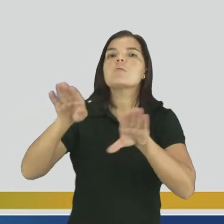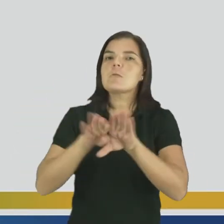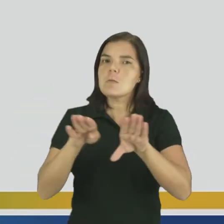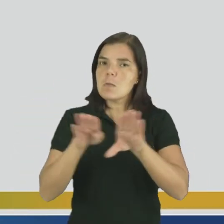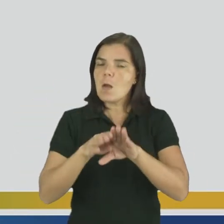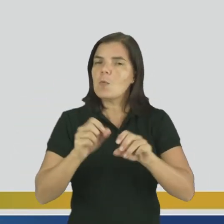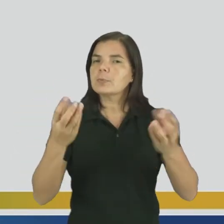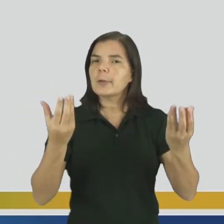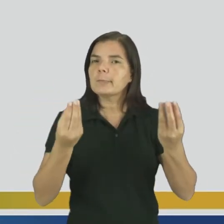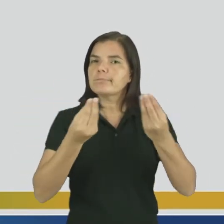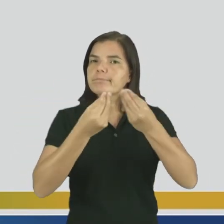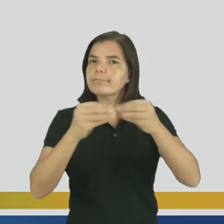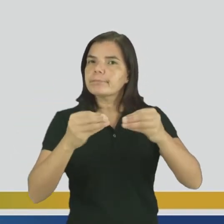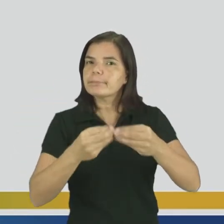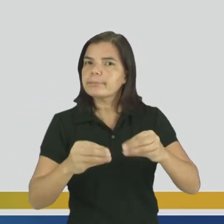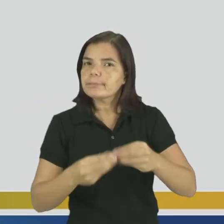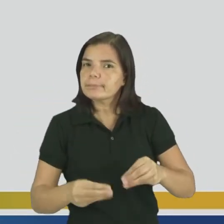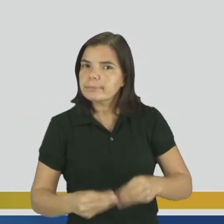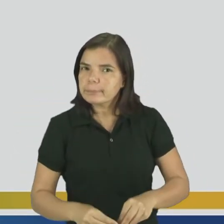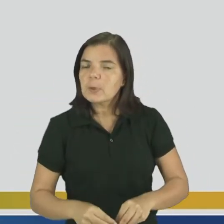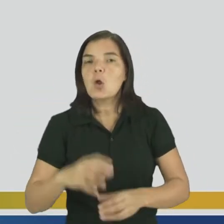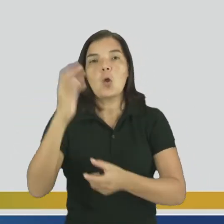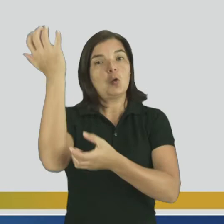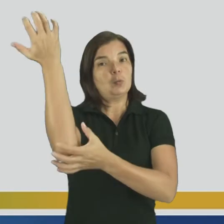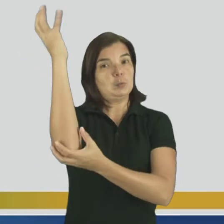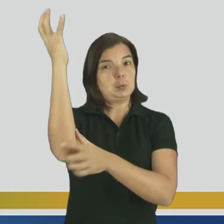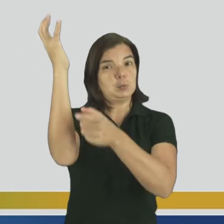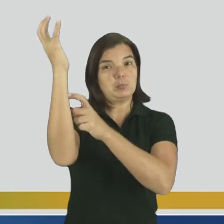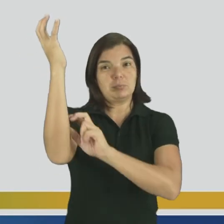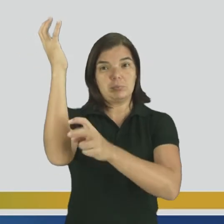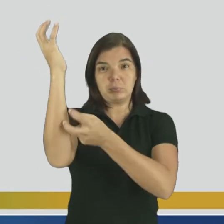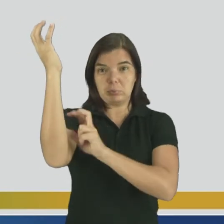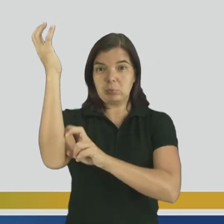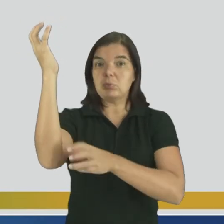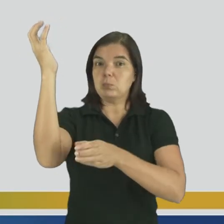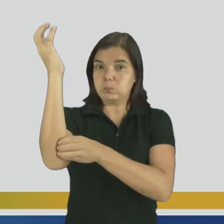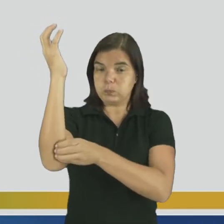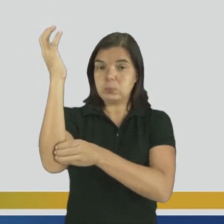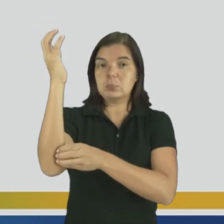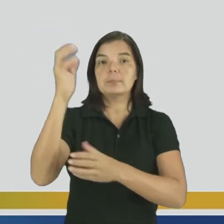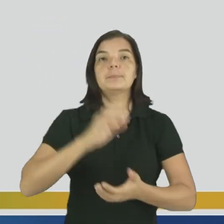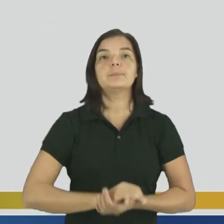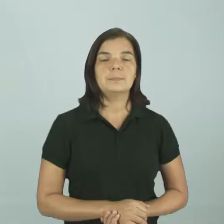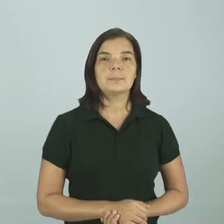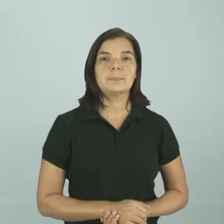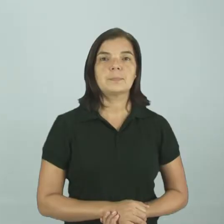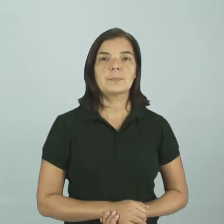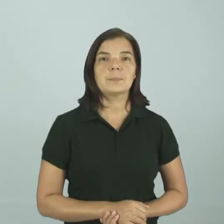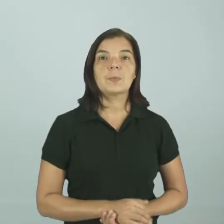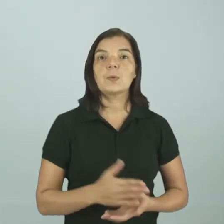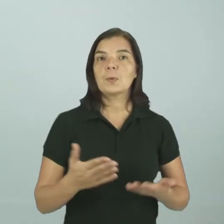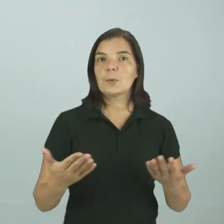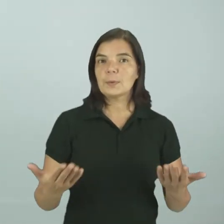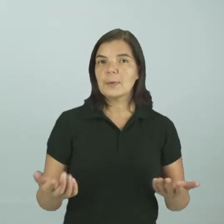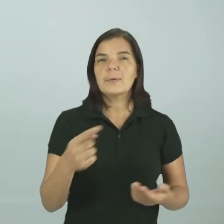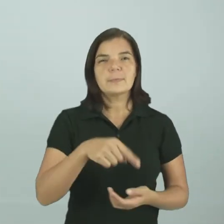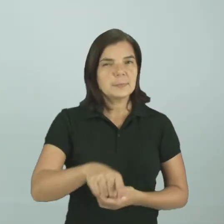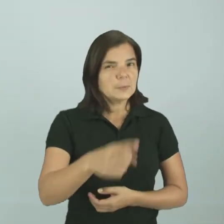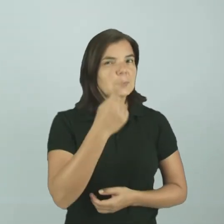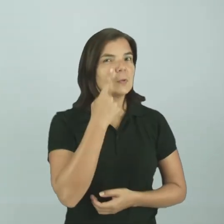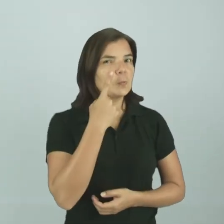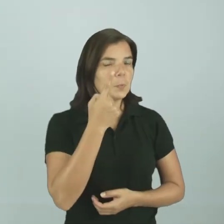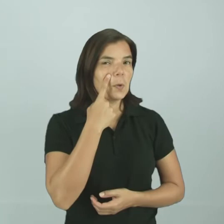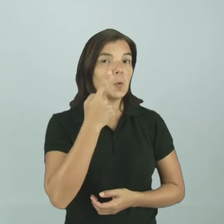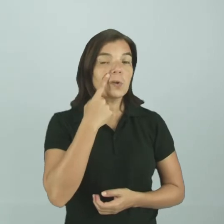a decadência dos seringais, né, eles não deixaram de existir, existem até hoje, mas nós vamos ter... Ok. Vocês